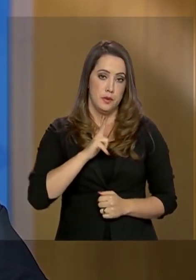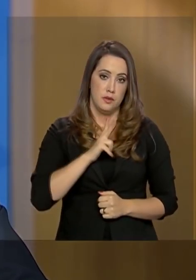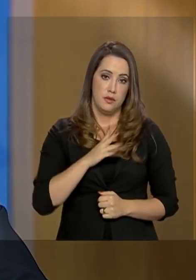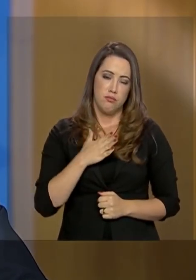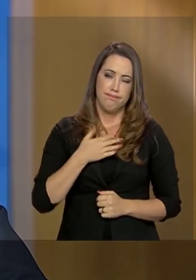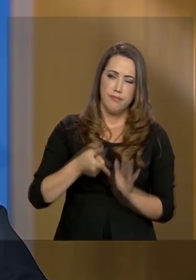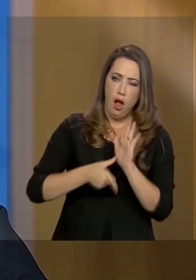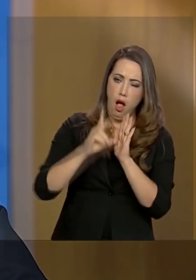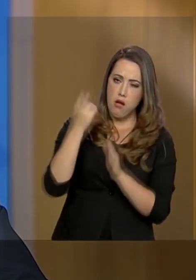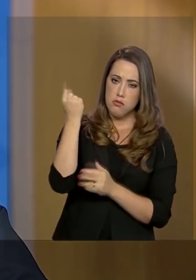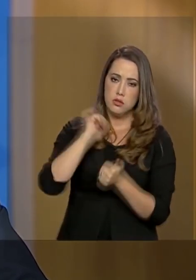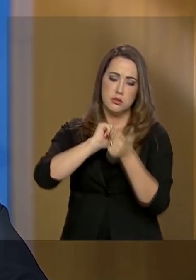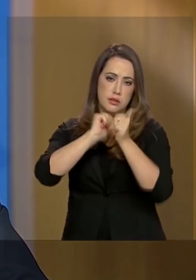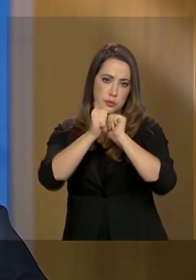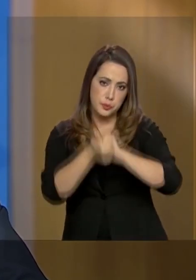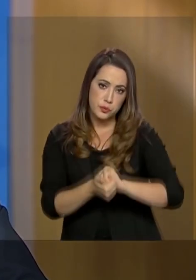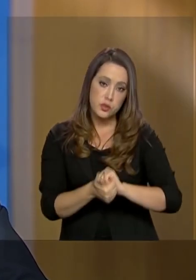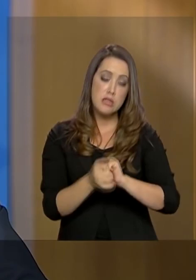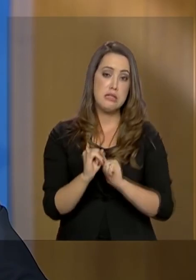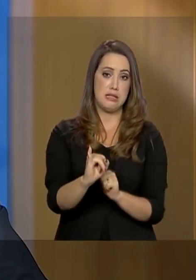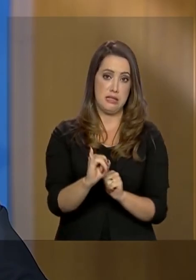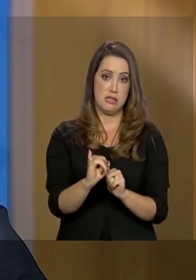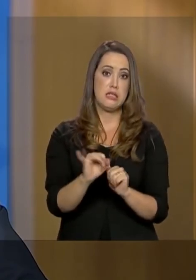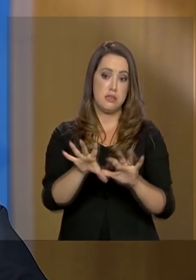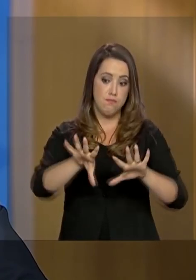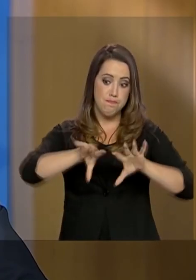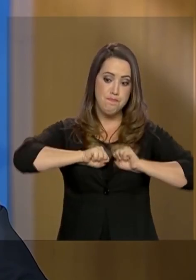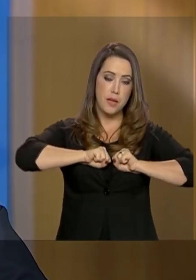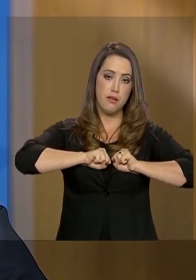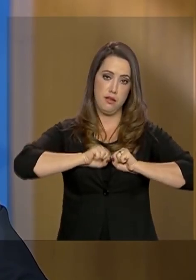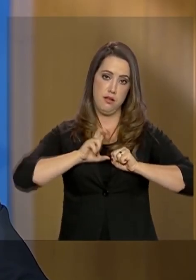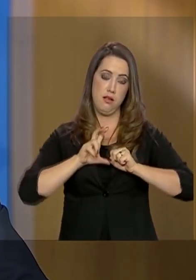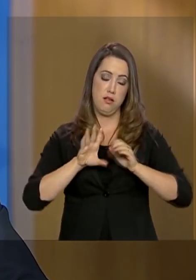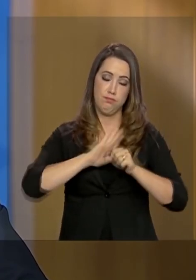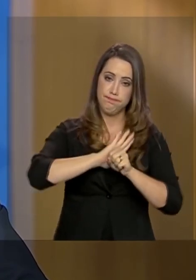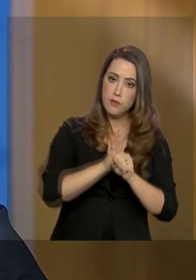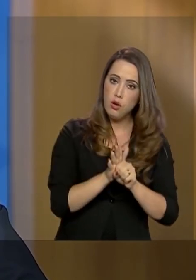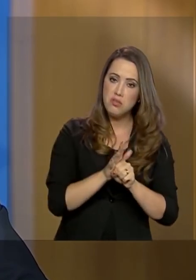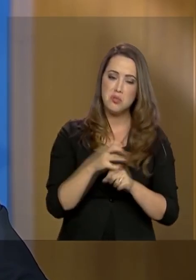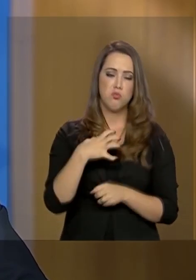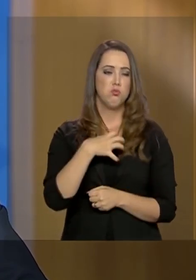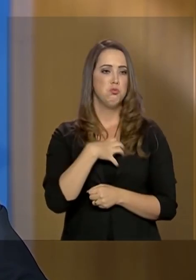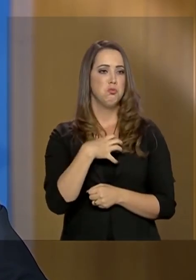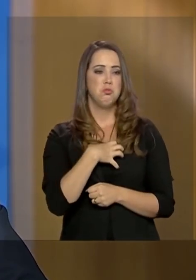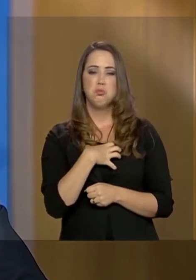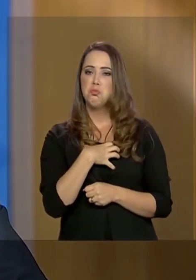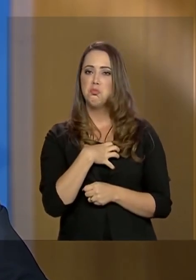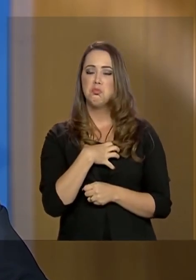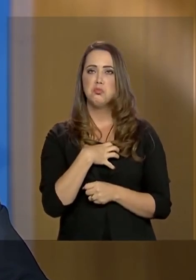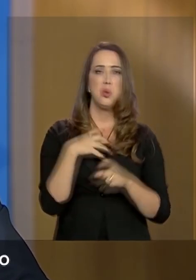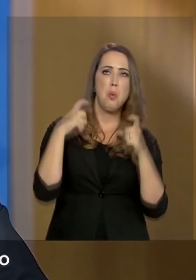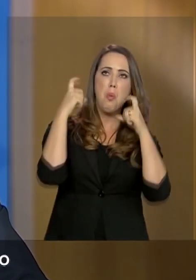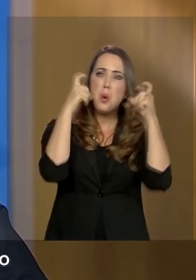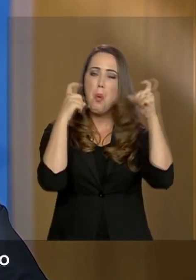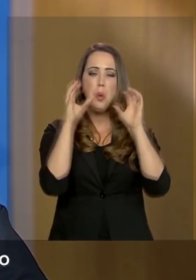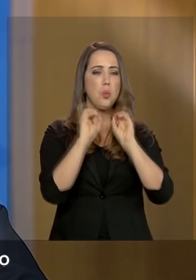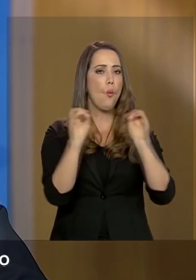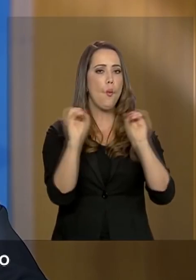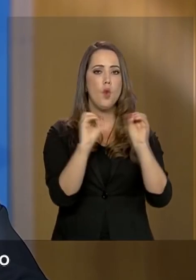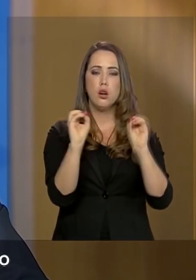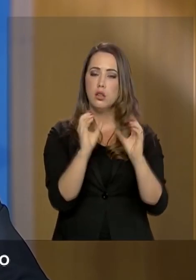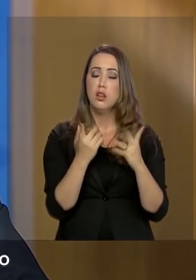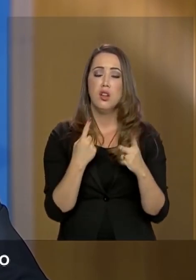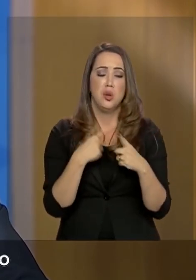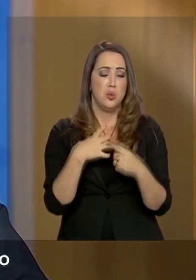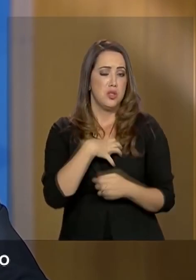acéfalo, muito intelejumento, para não perceber isso. É óbvio. Uma investigação com essa pretensão dessa magnitude, que envolveria o Brasil